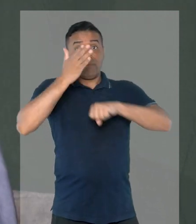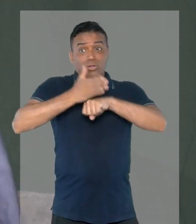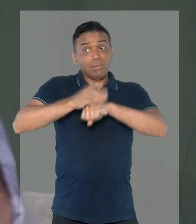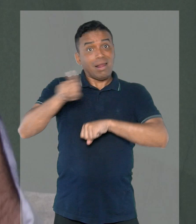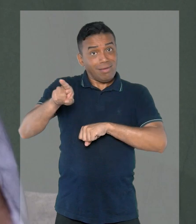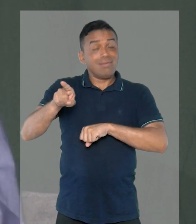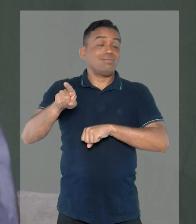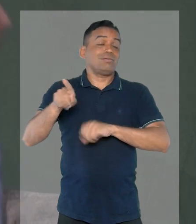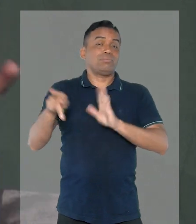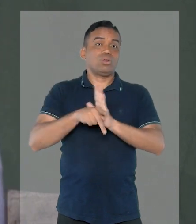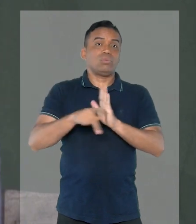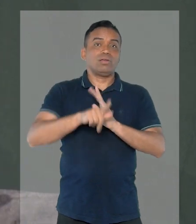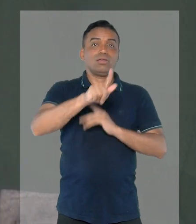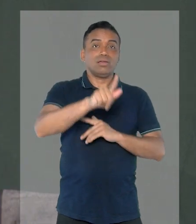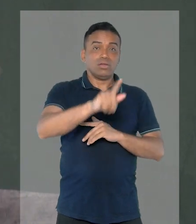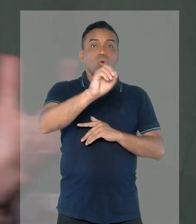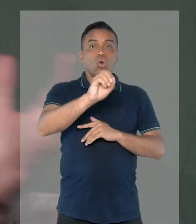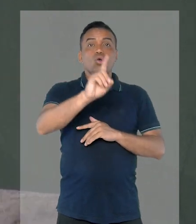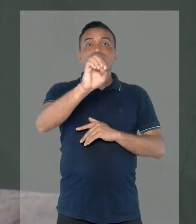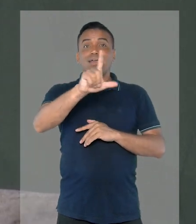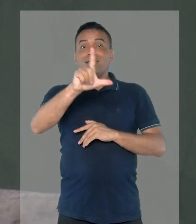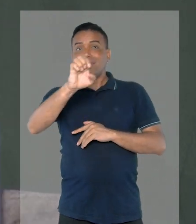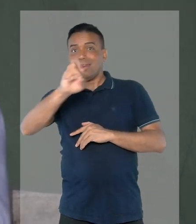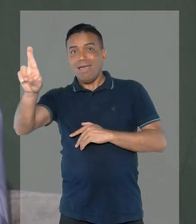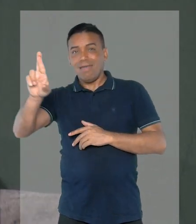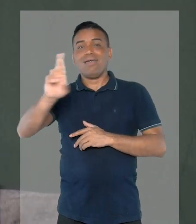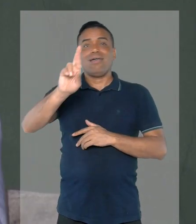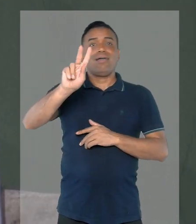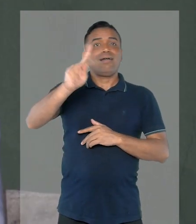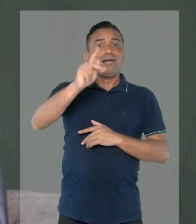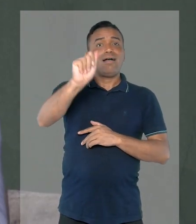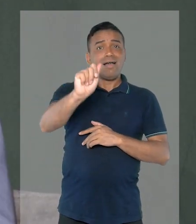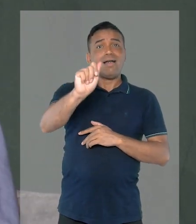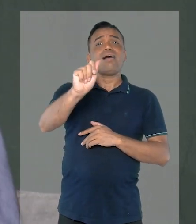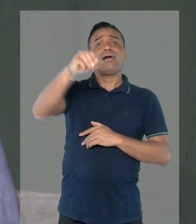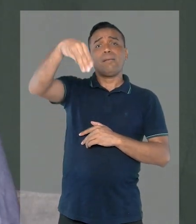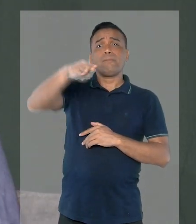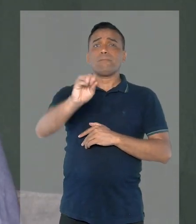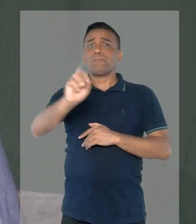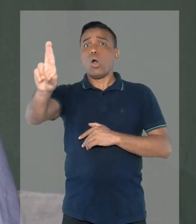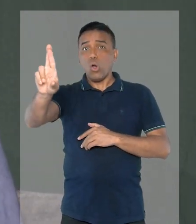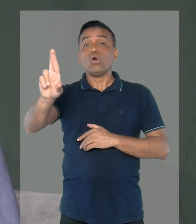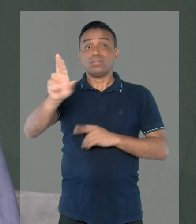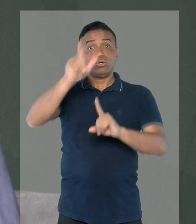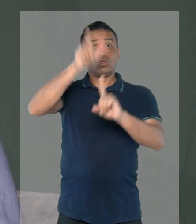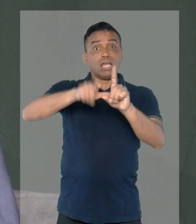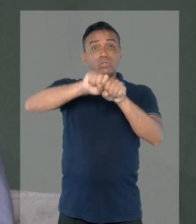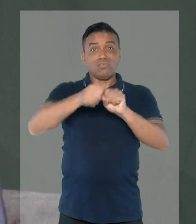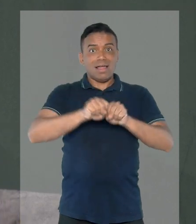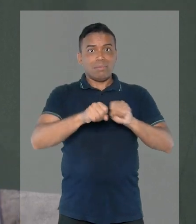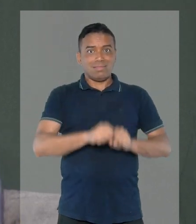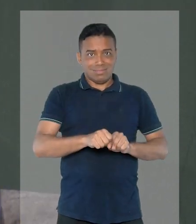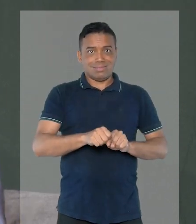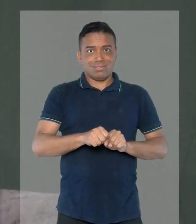poesia moderna é do Baudelaire, do Rimbaud e do Mallarmé para frente, ali começa a questão do sujeito fragmentado. É um sujeito que